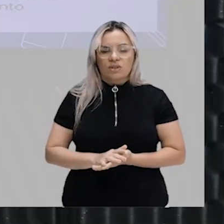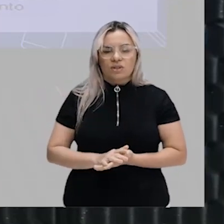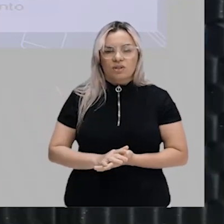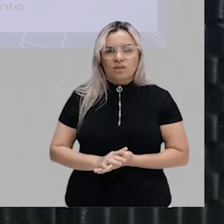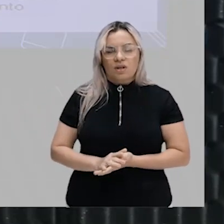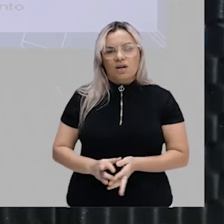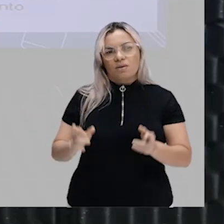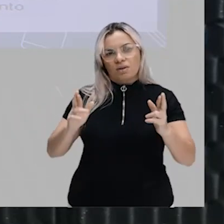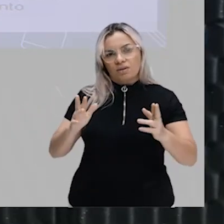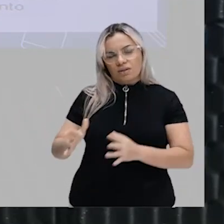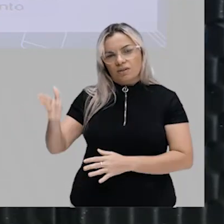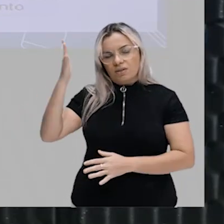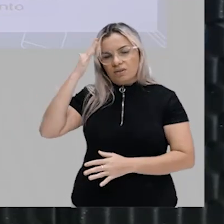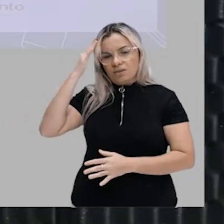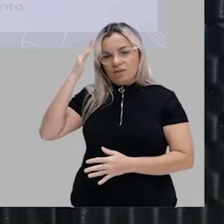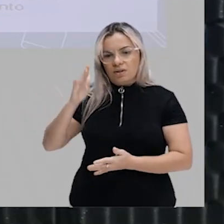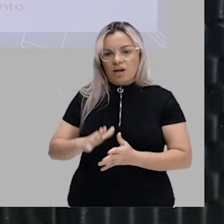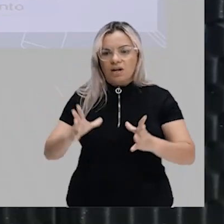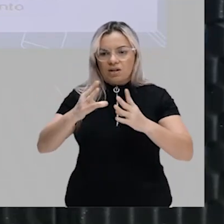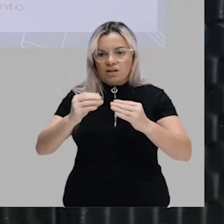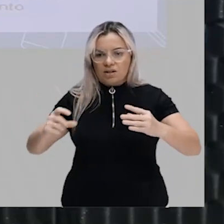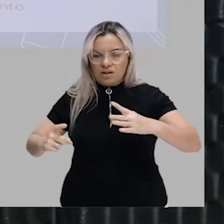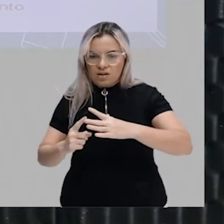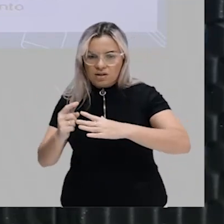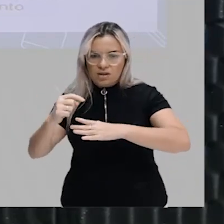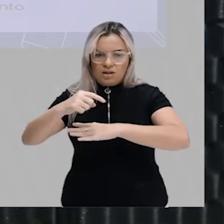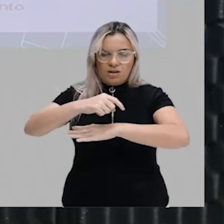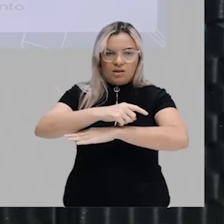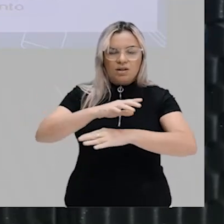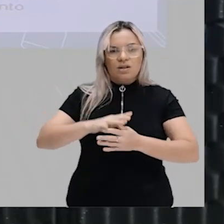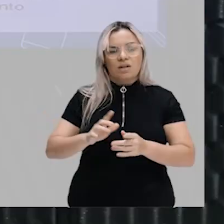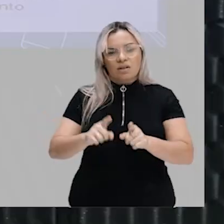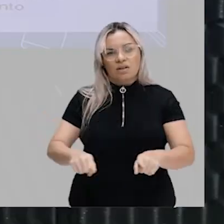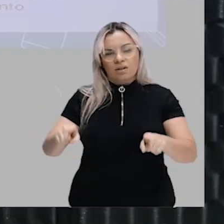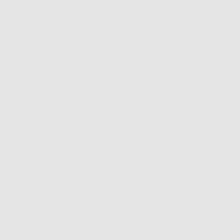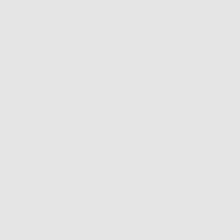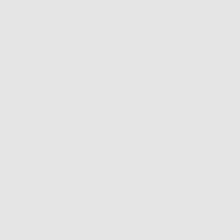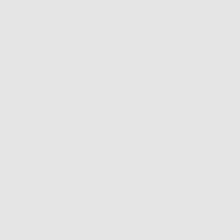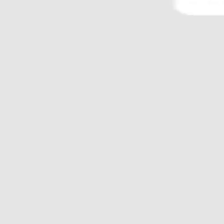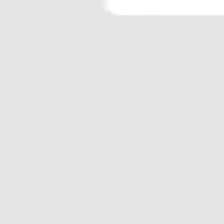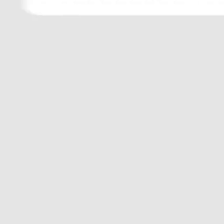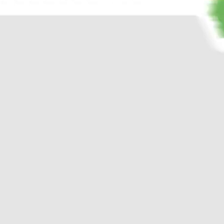biogênese e sobre o Louis Pasteur. E eu aguardo vocês na próxima aula. Tchau, tchau, pessoal.